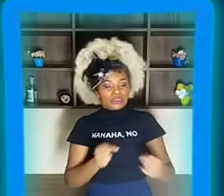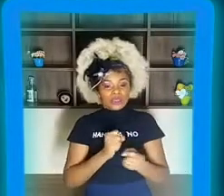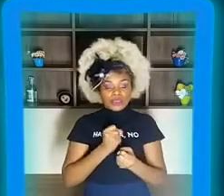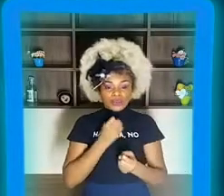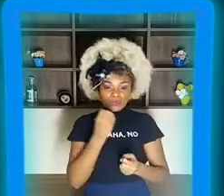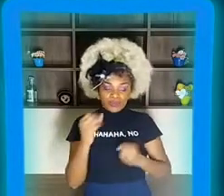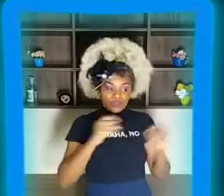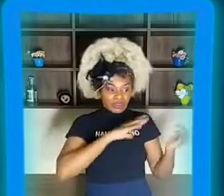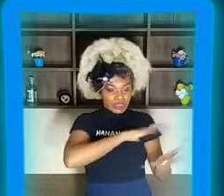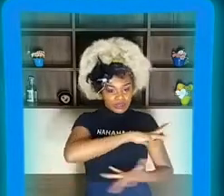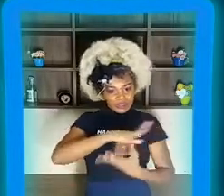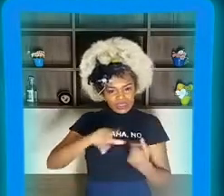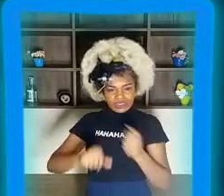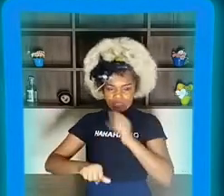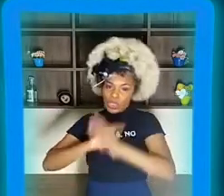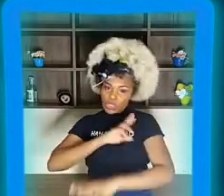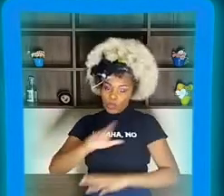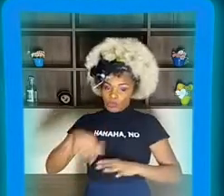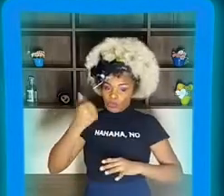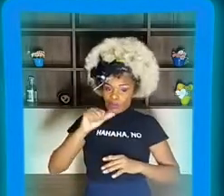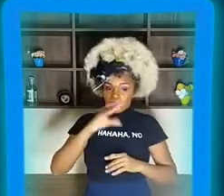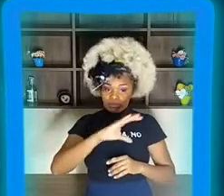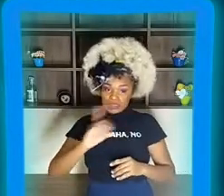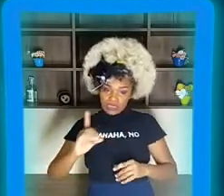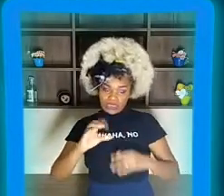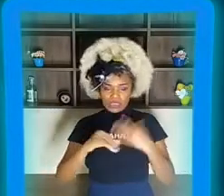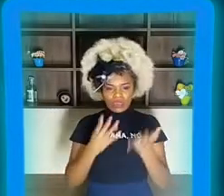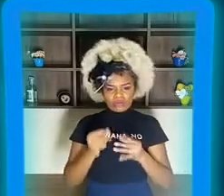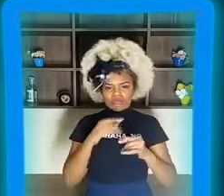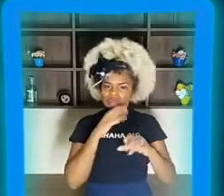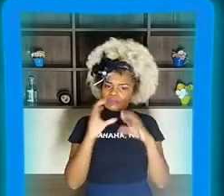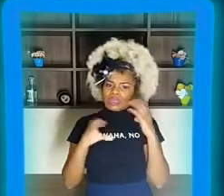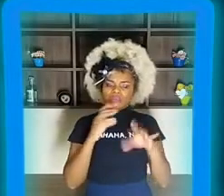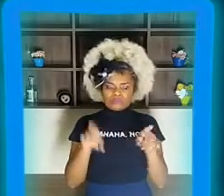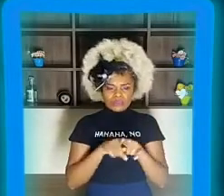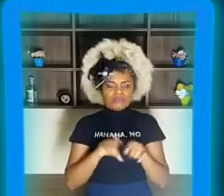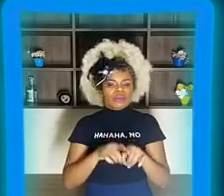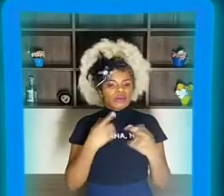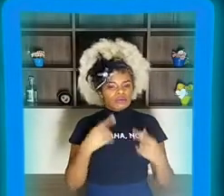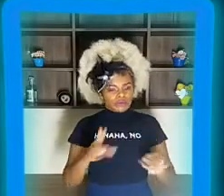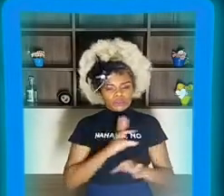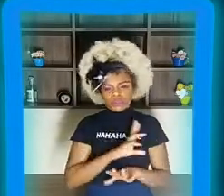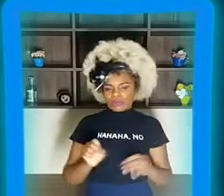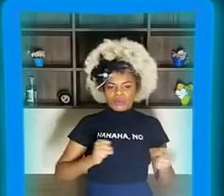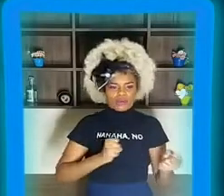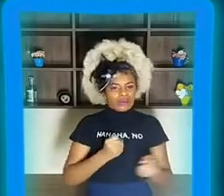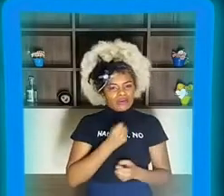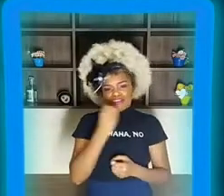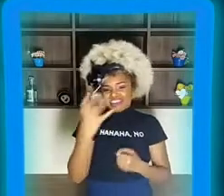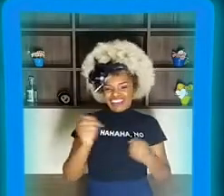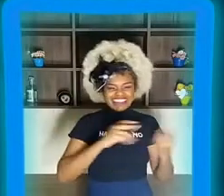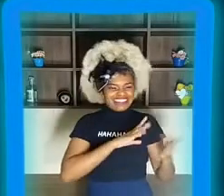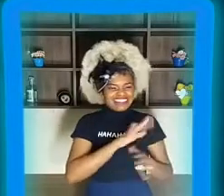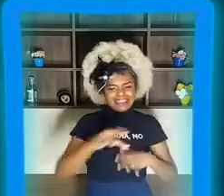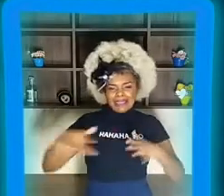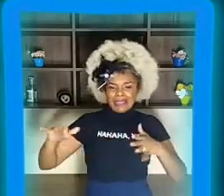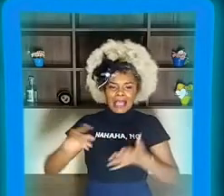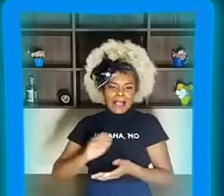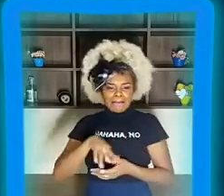Universo, que é o nome da nossa primeira... Do primeiro CD, né, que é o nome de uma canção também, mas se quiser chamar de Viajante da Maionese, tudo bem também, não tem